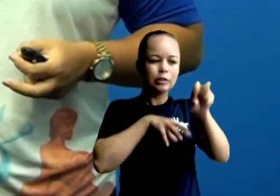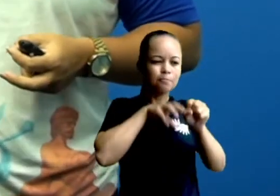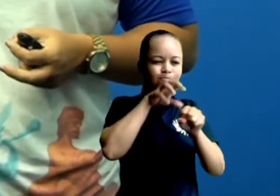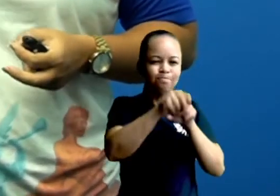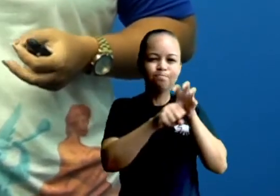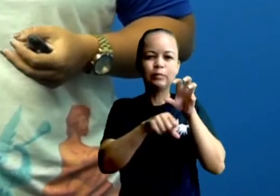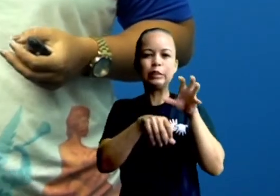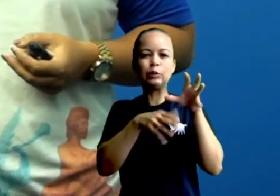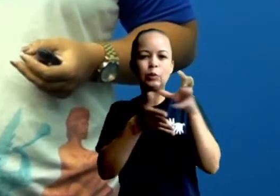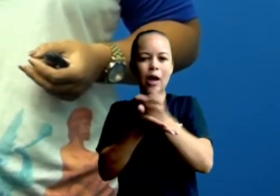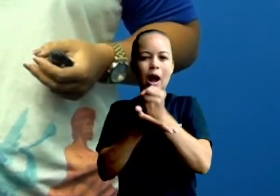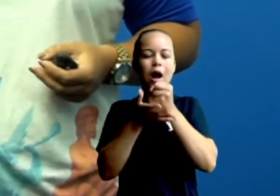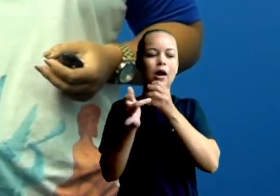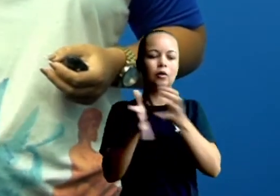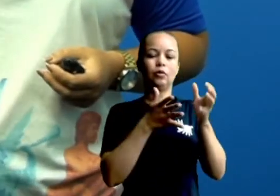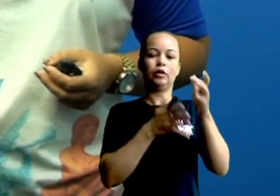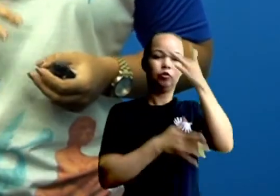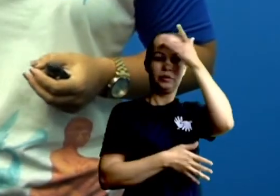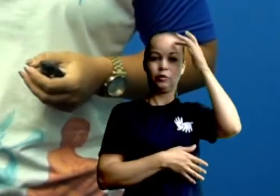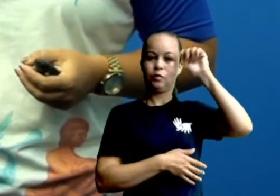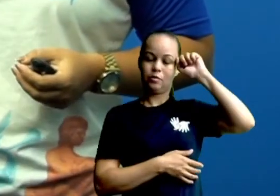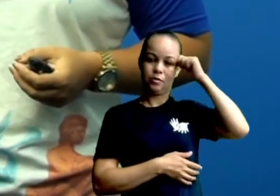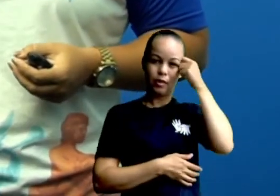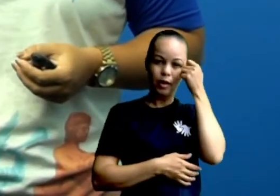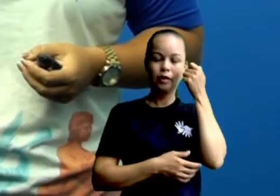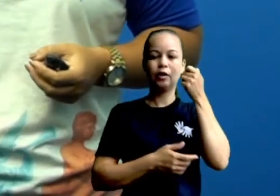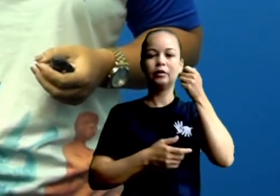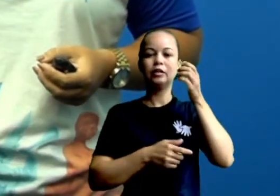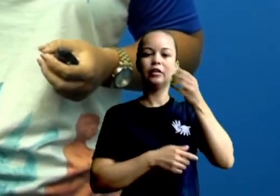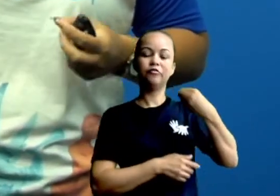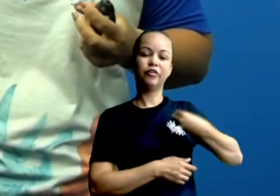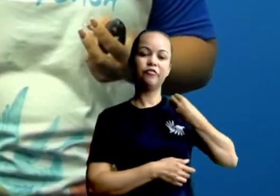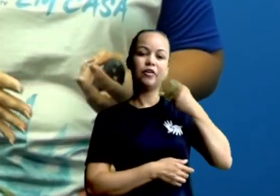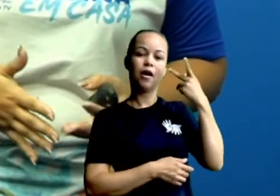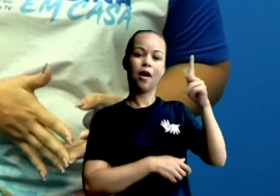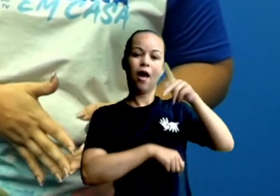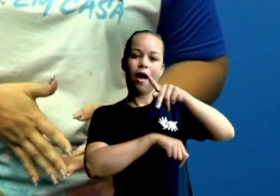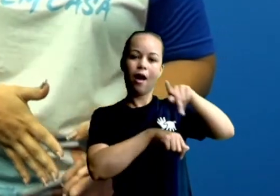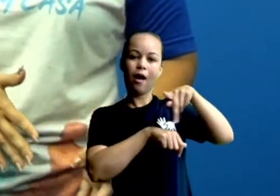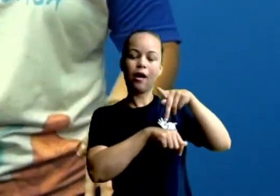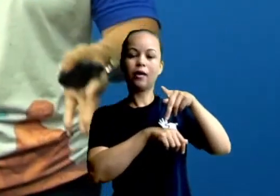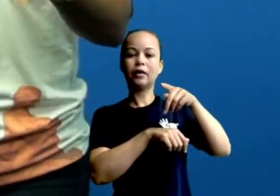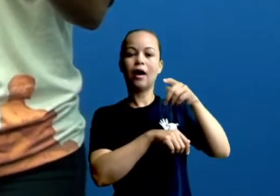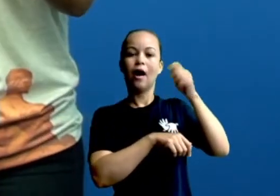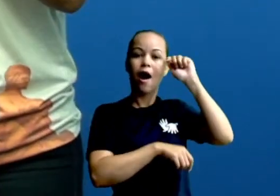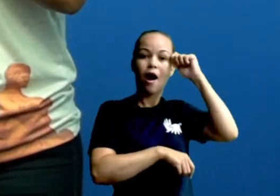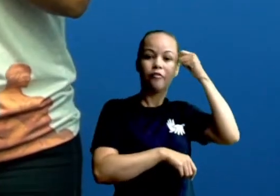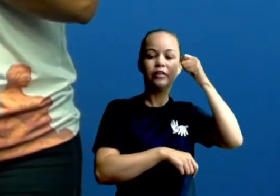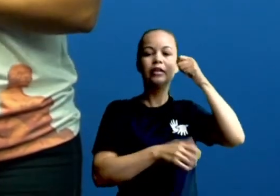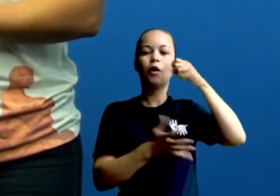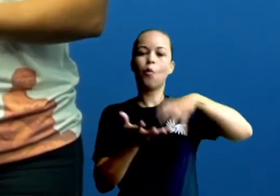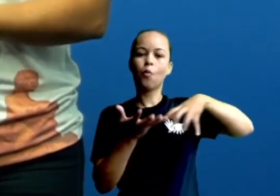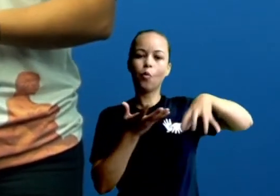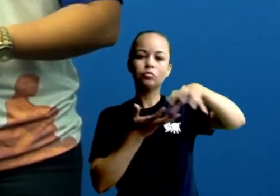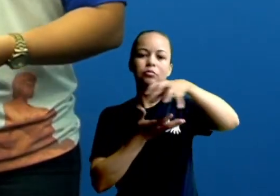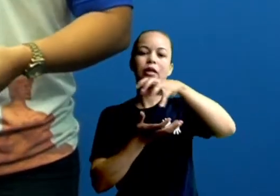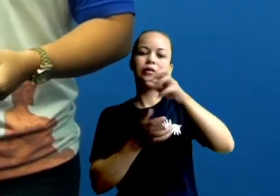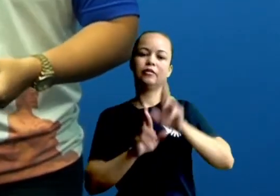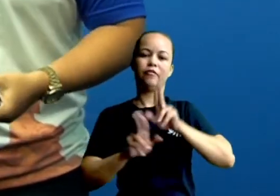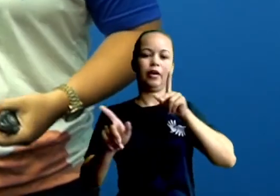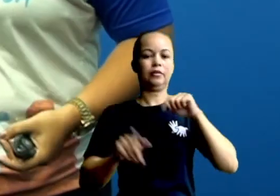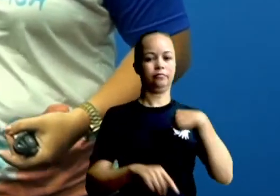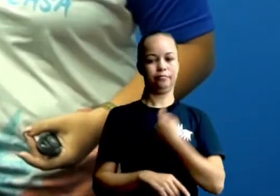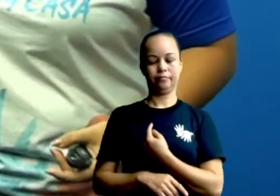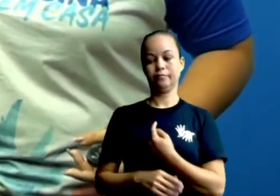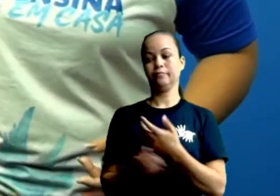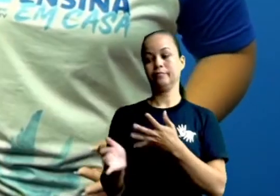negros que moravam lá na África, de várias localidades da África, que a África é um outro continente diferente do nosso. E